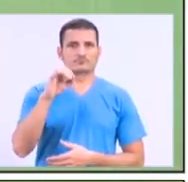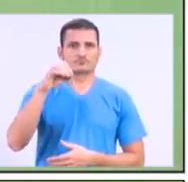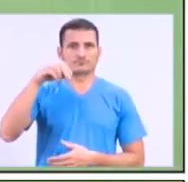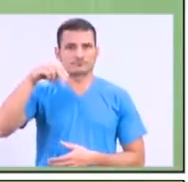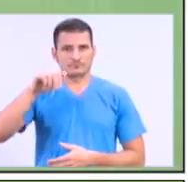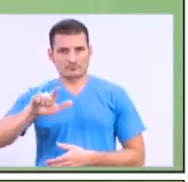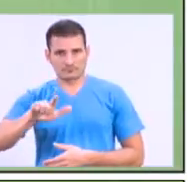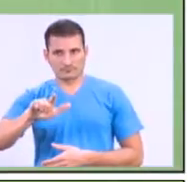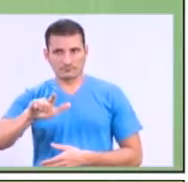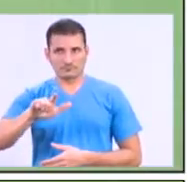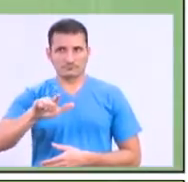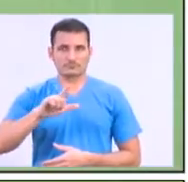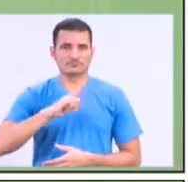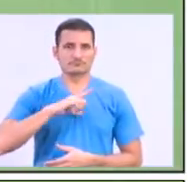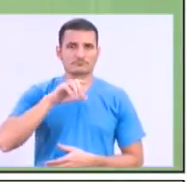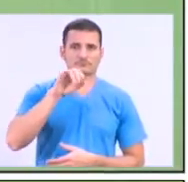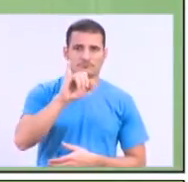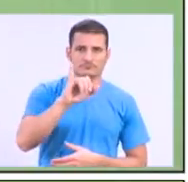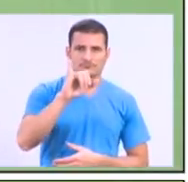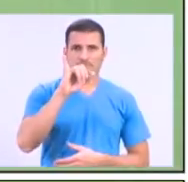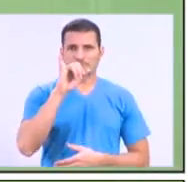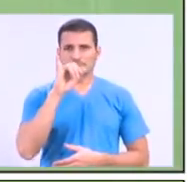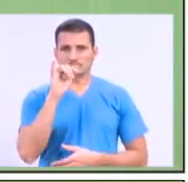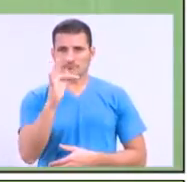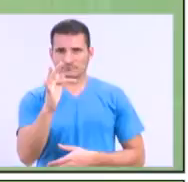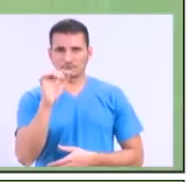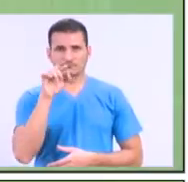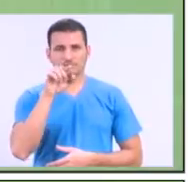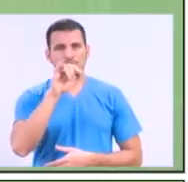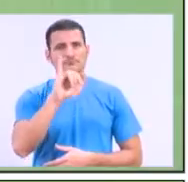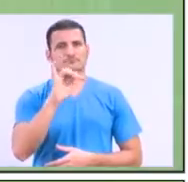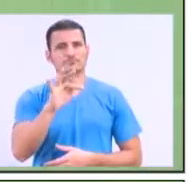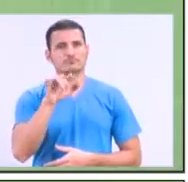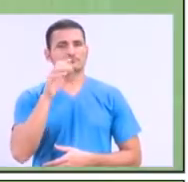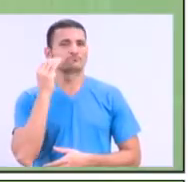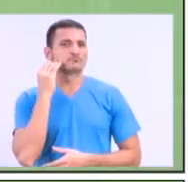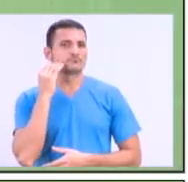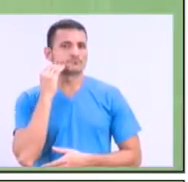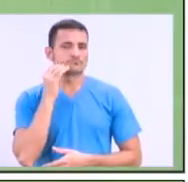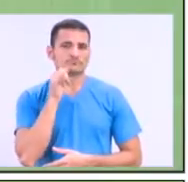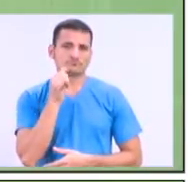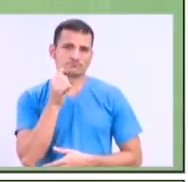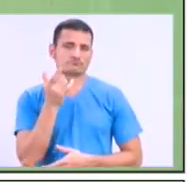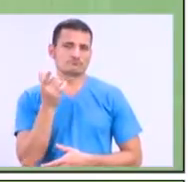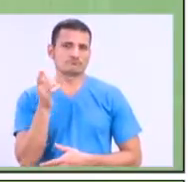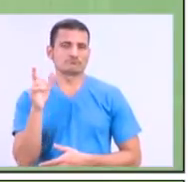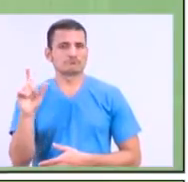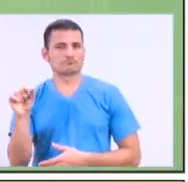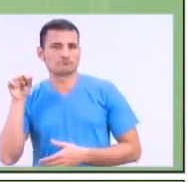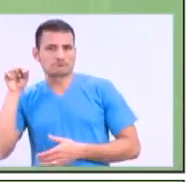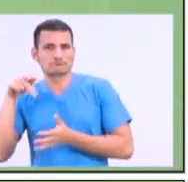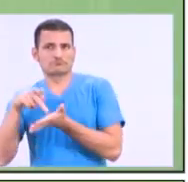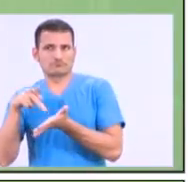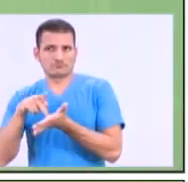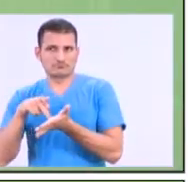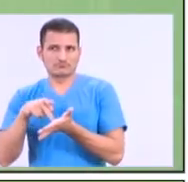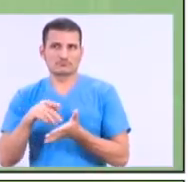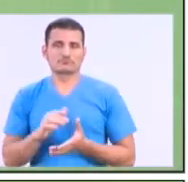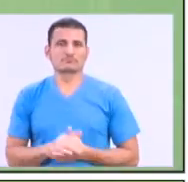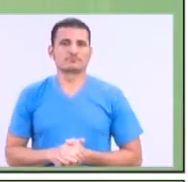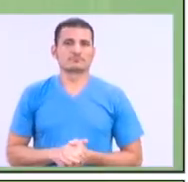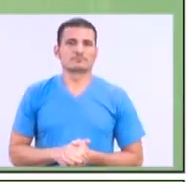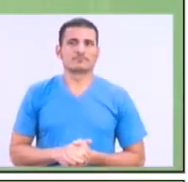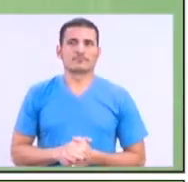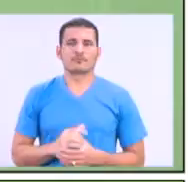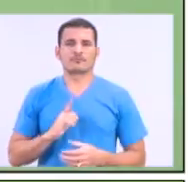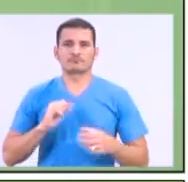o if, certo? Esse if ele verifica, né, se uma opção é verdadeira. Então aqui nós temos uma delimitação